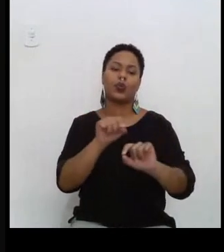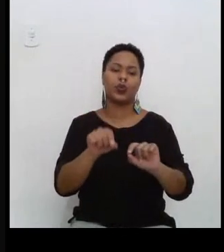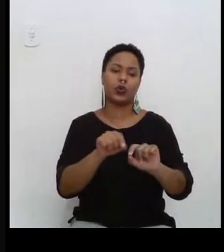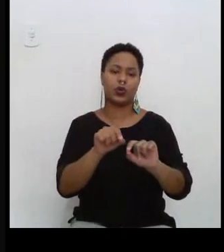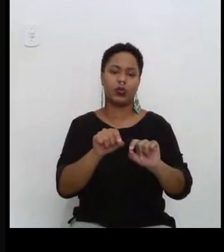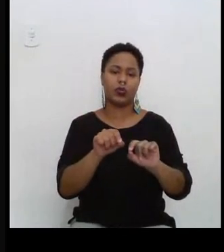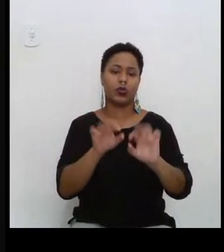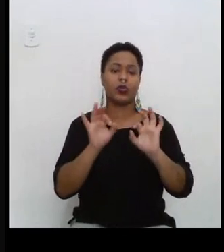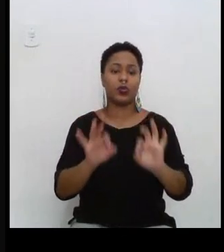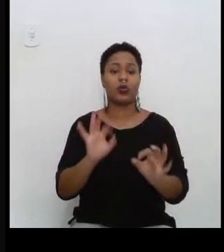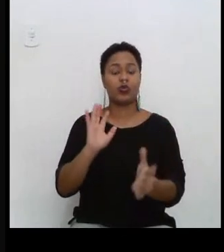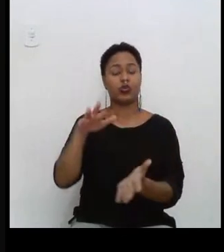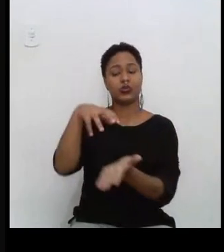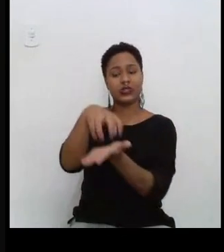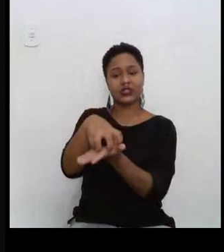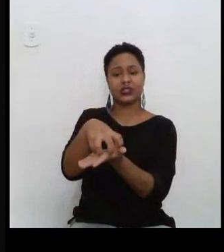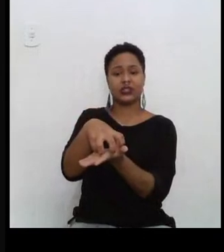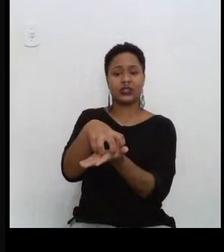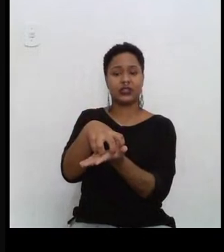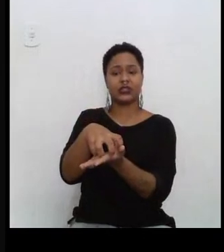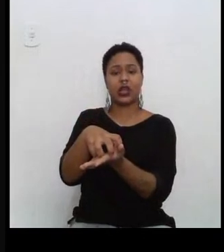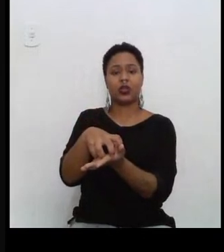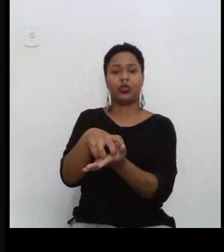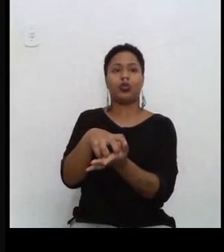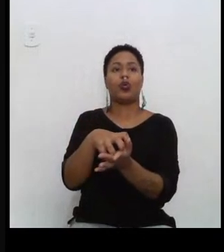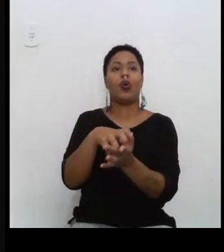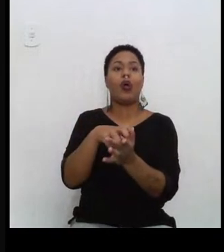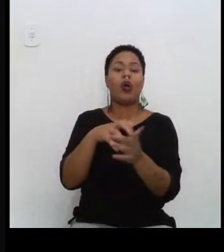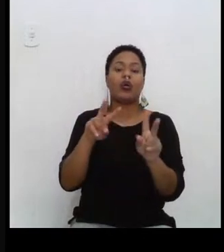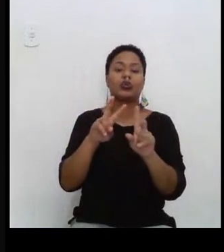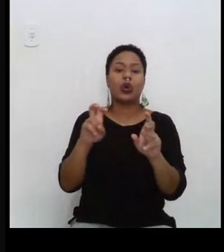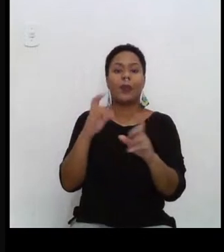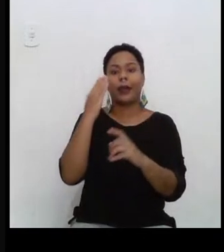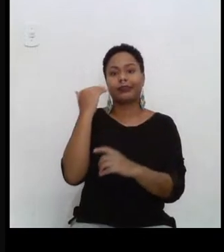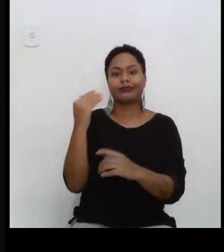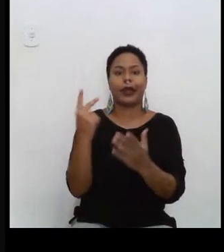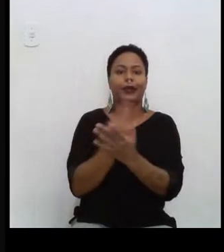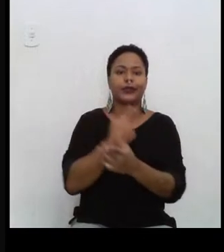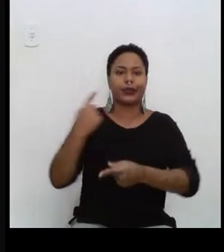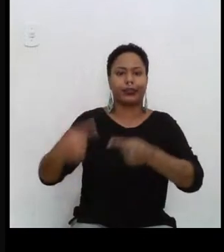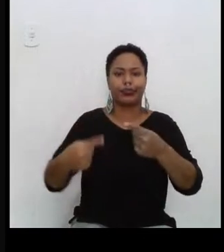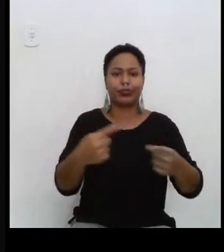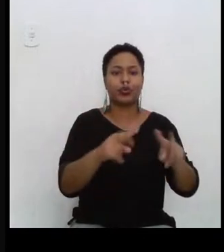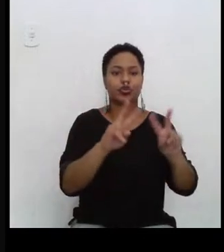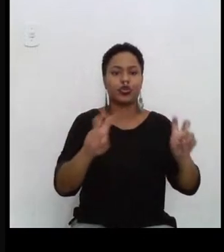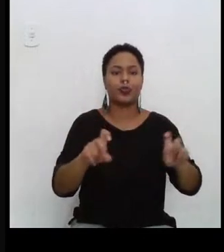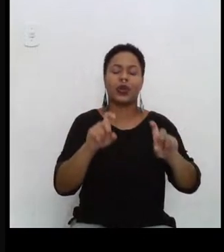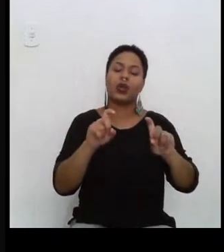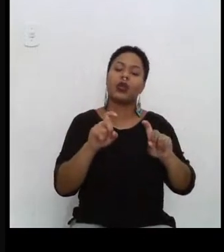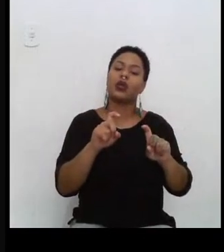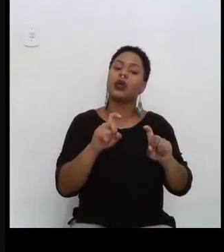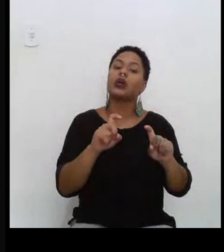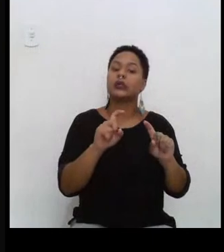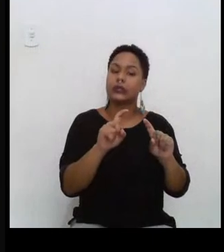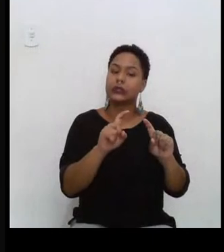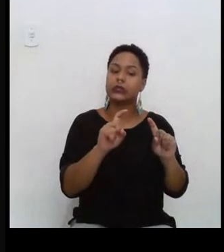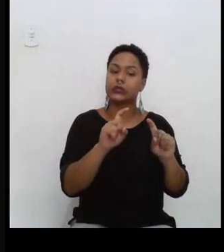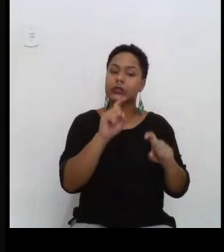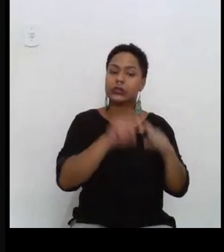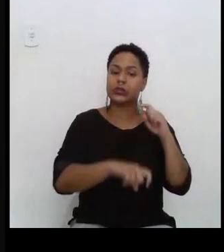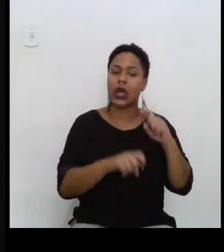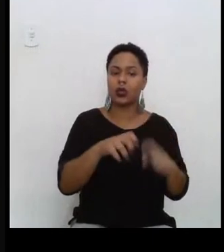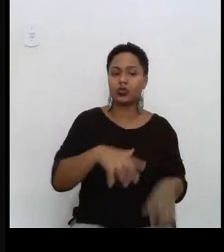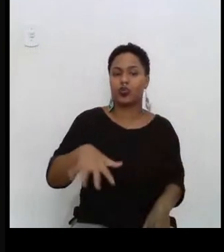loira representaciones de seccionamento Google é polêmica por ser promovida pela